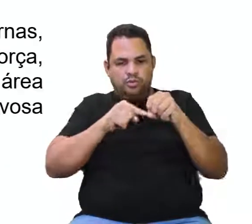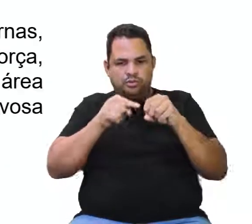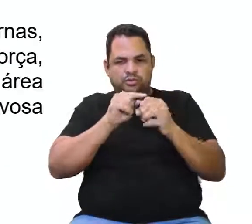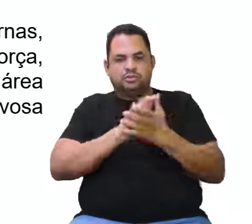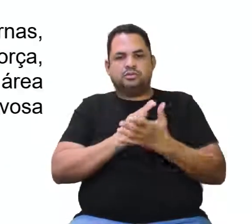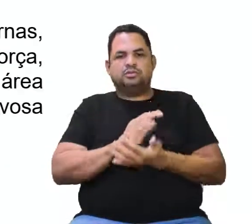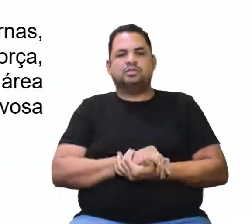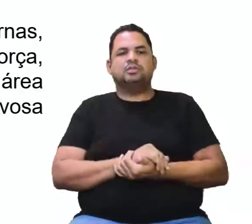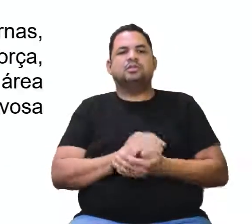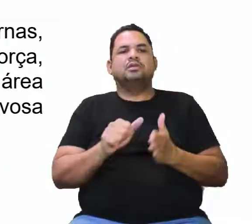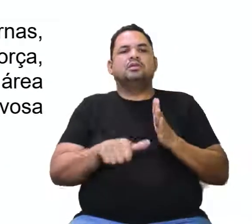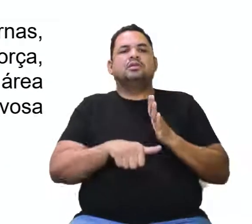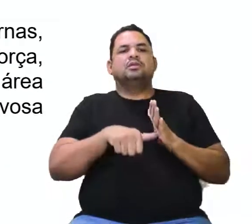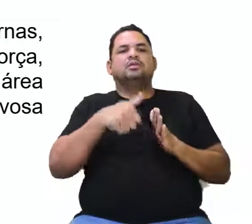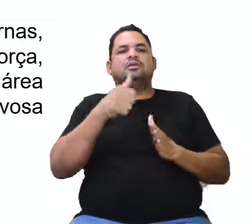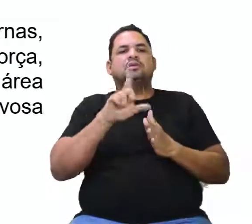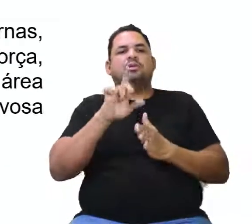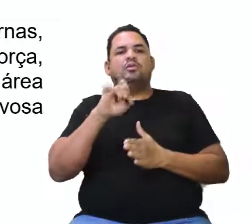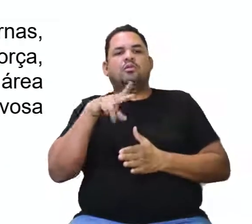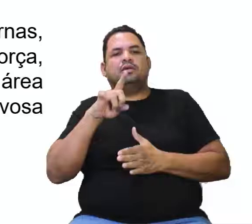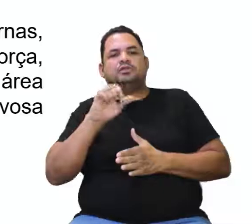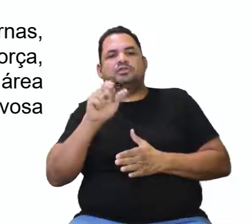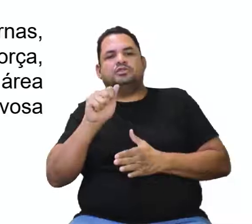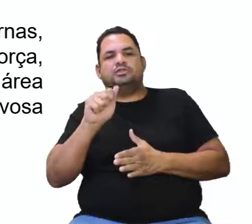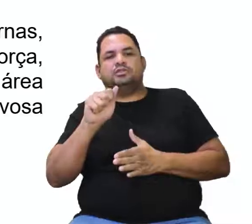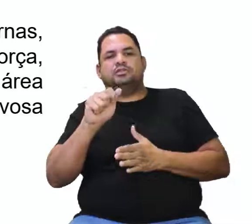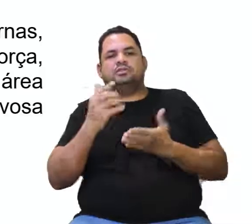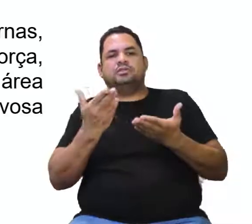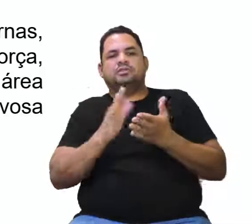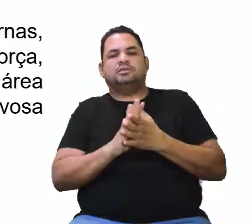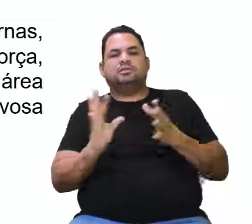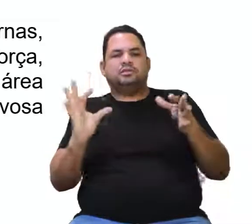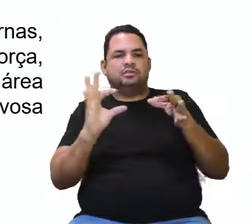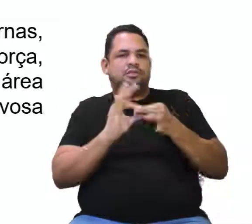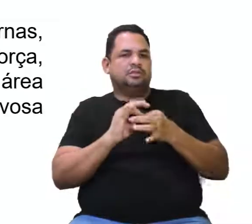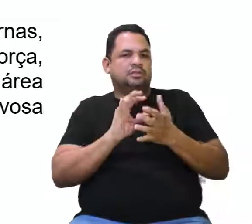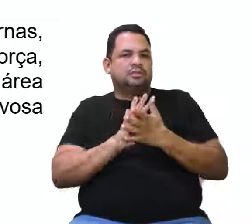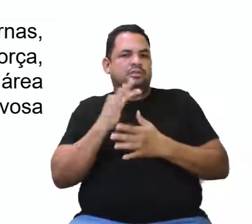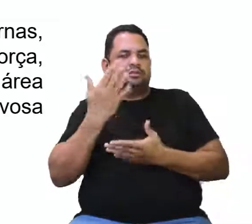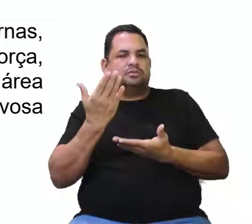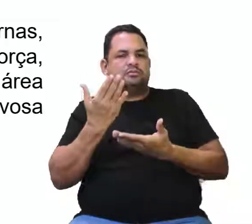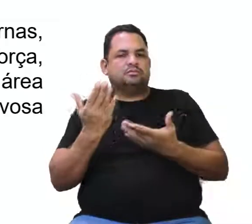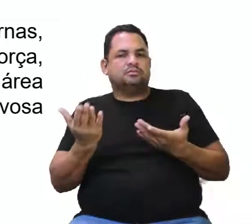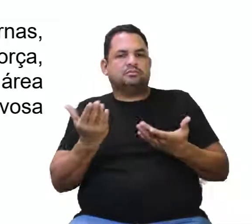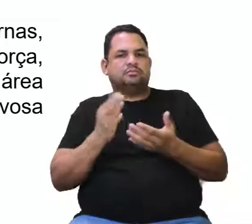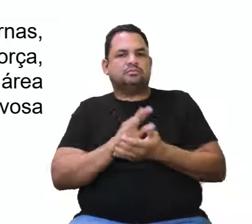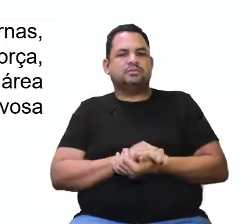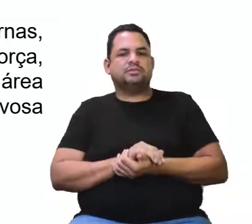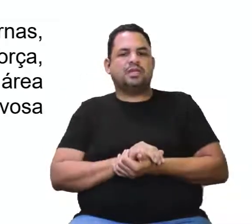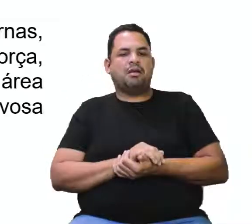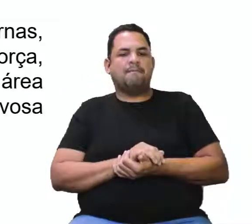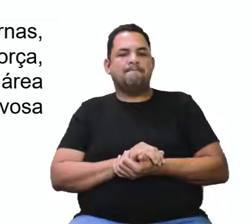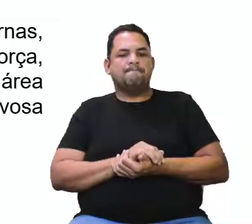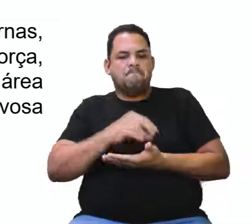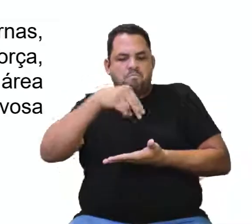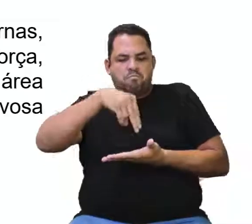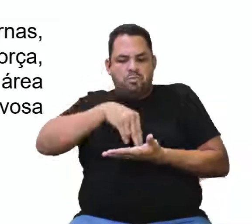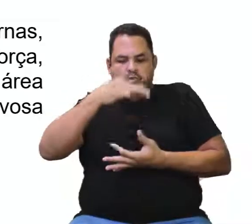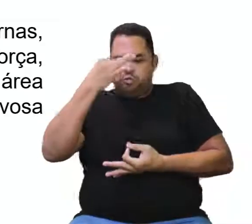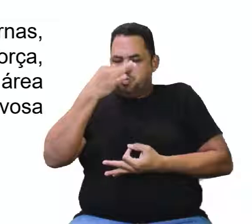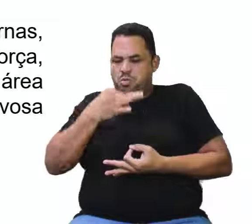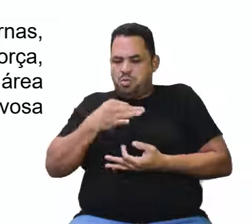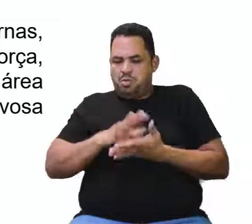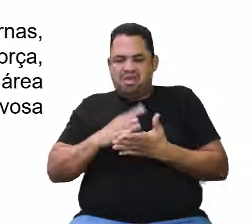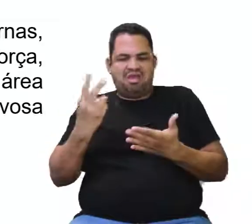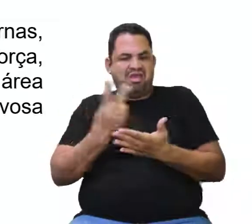Aí nós temos aqui a primeira, né, lombalgia, que vai estar associado, uma doença associada aí a má postura. O que